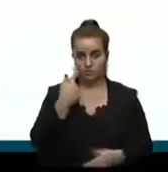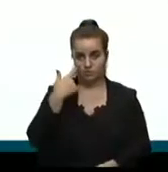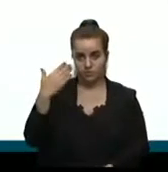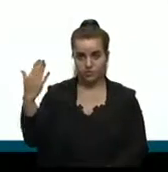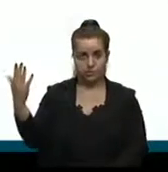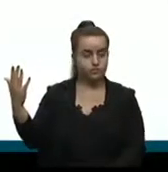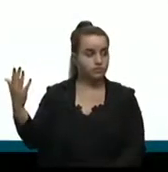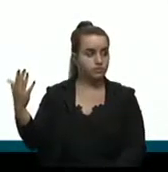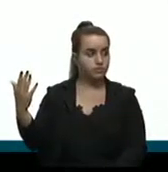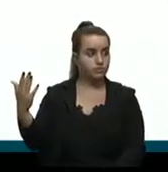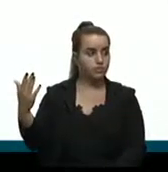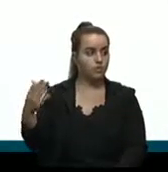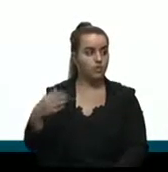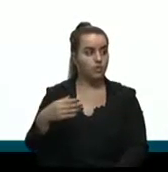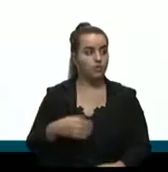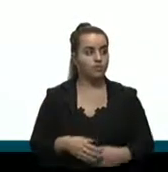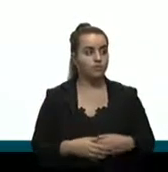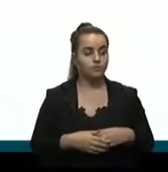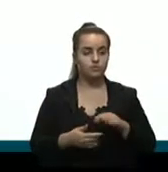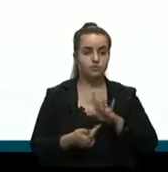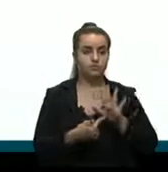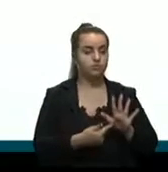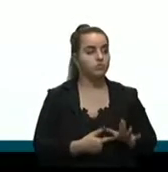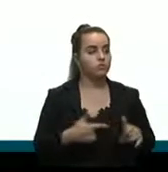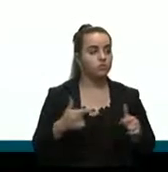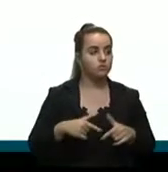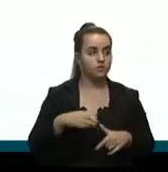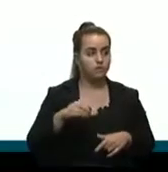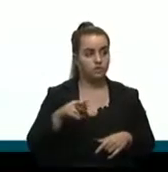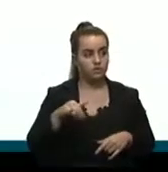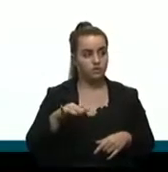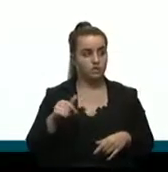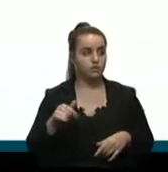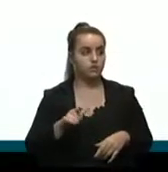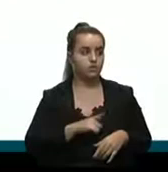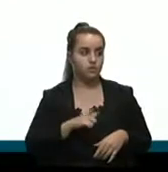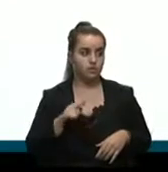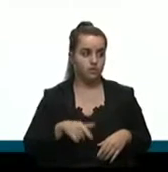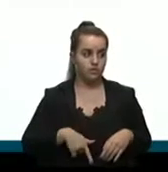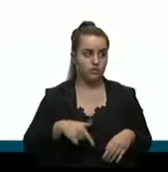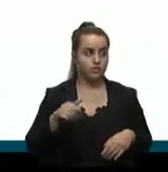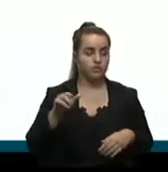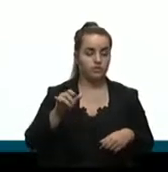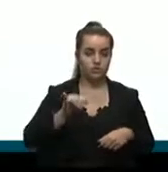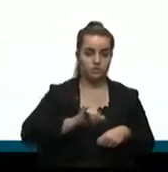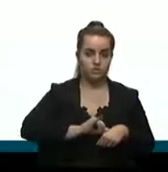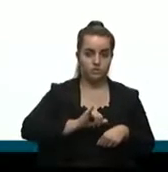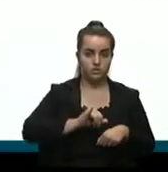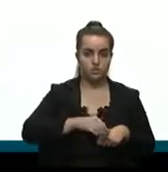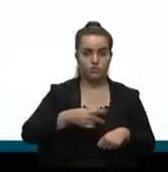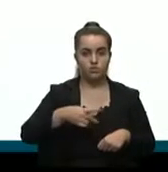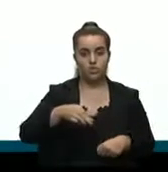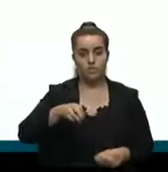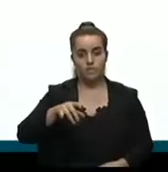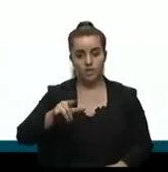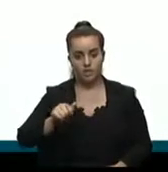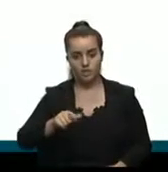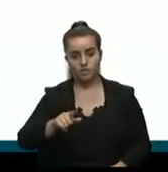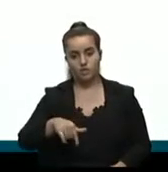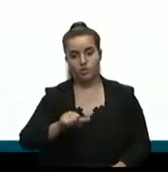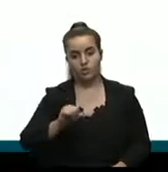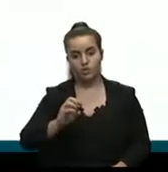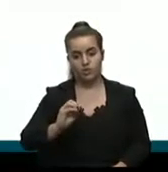parte superior do quadro, mostra a região crítica. Nós temos no centro da curva normal a média, o